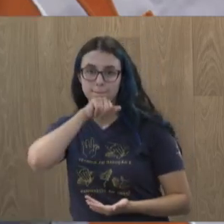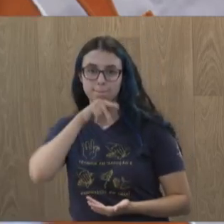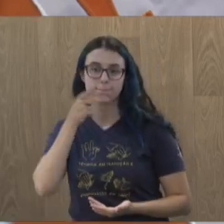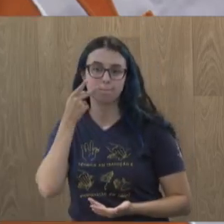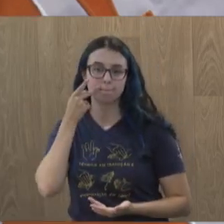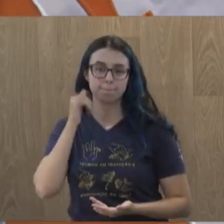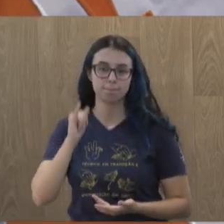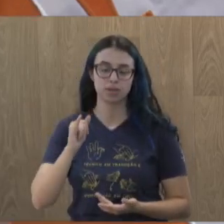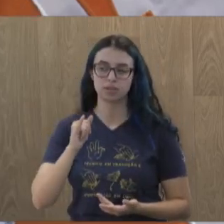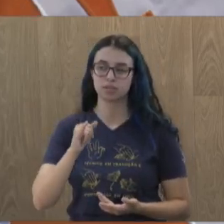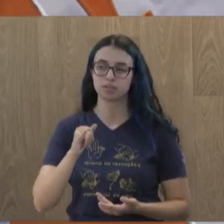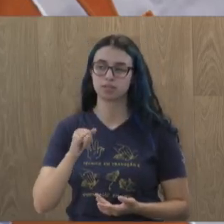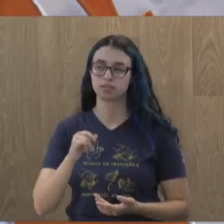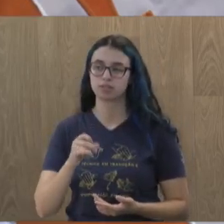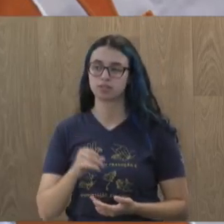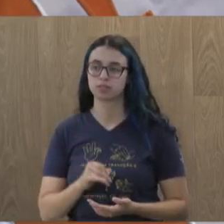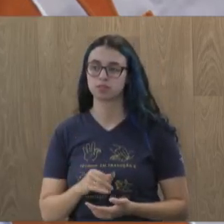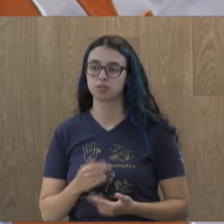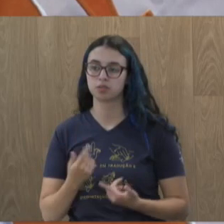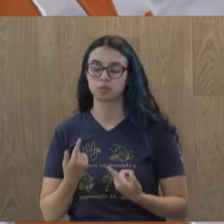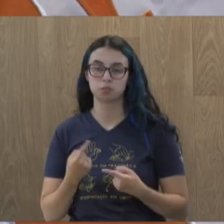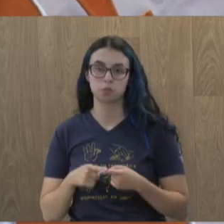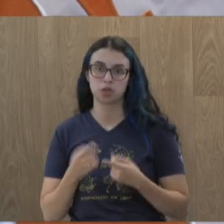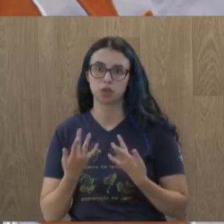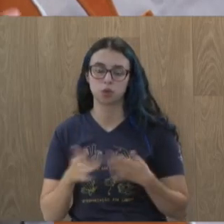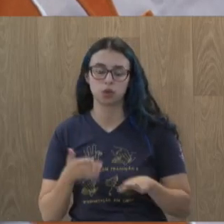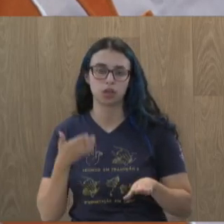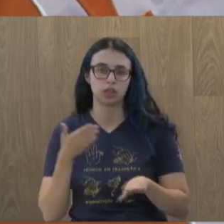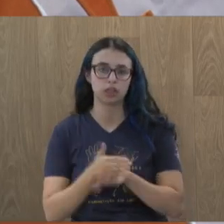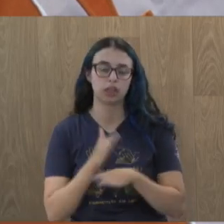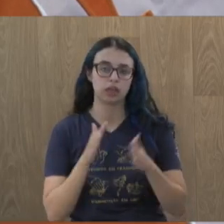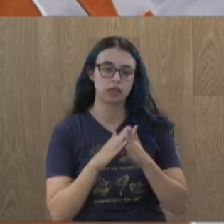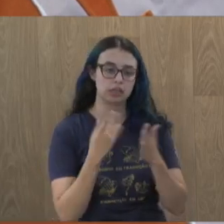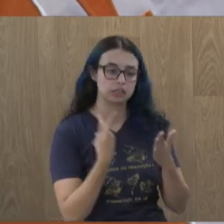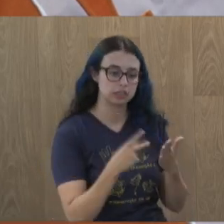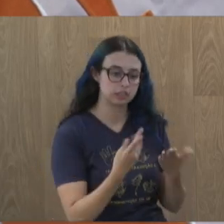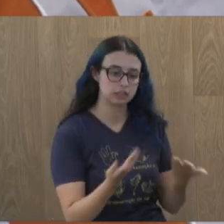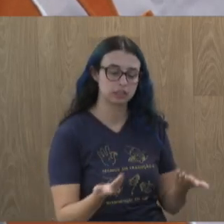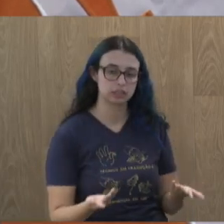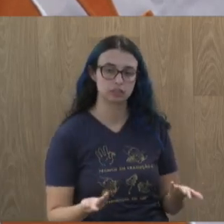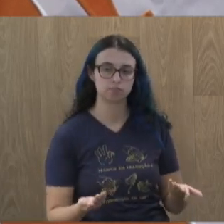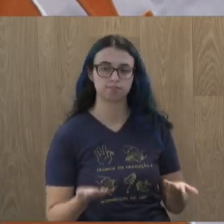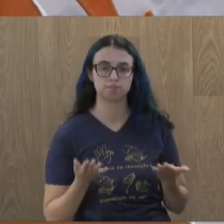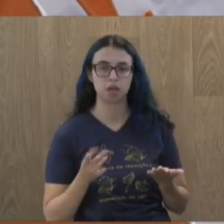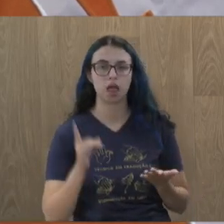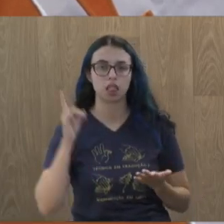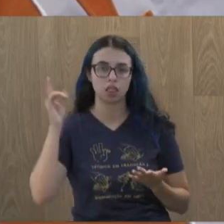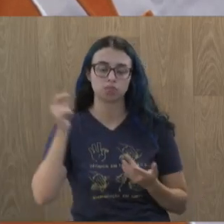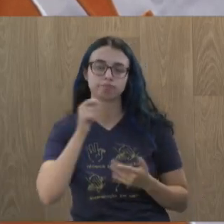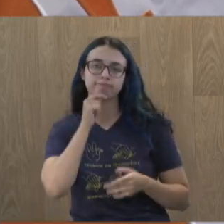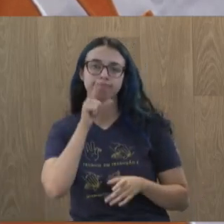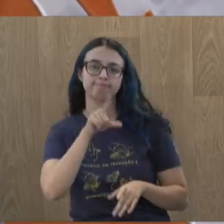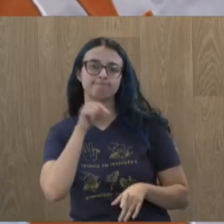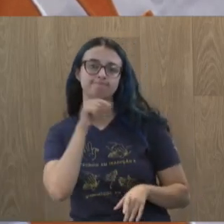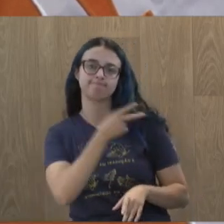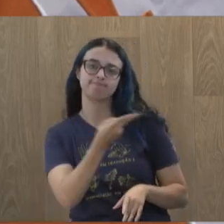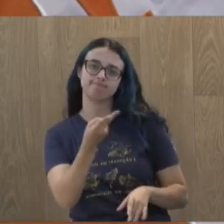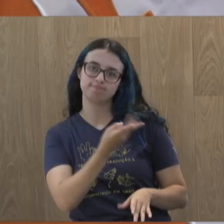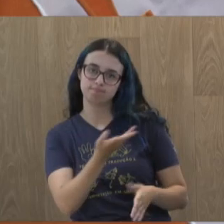ir em casa, para não levar o coronavírus. E Deus ainda assim quis que isso estivesse no meu destino.